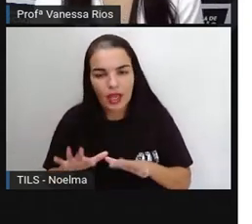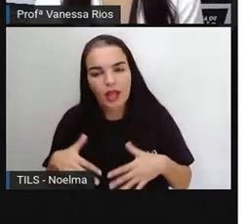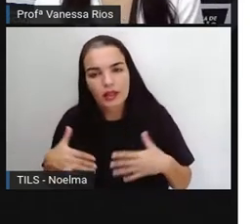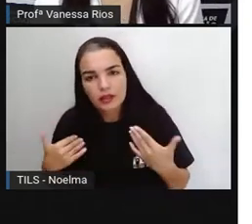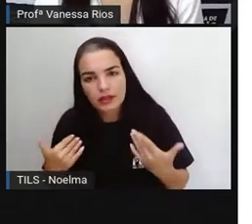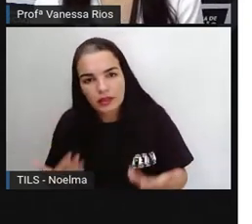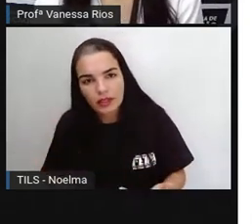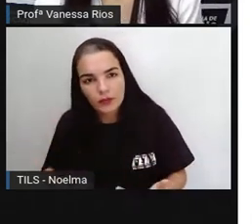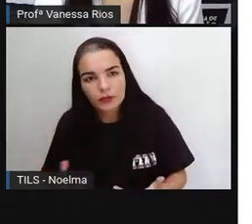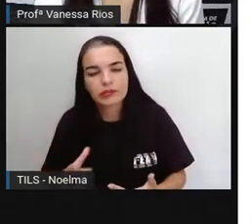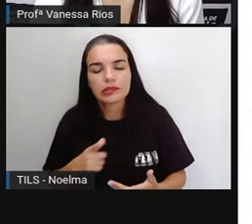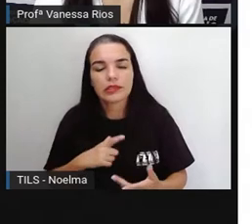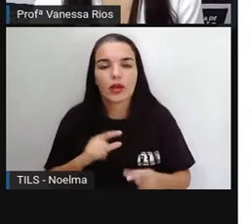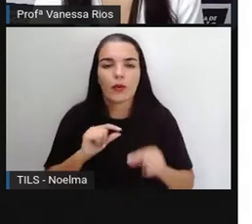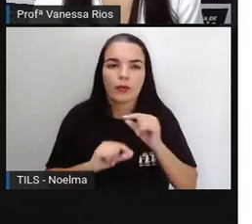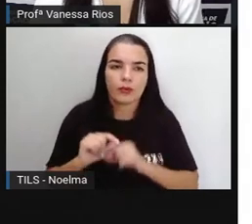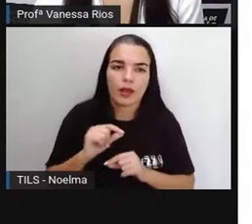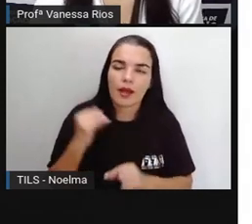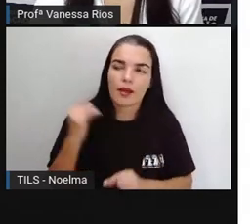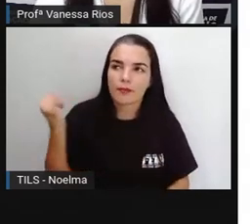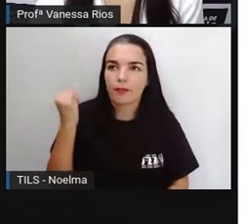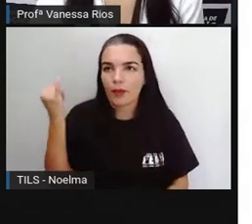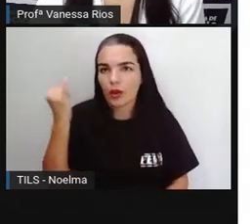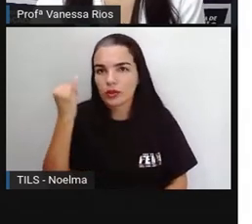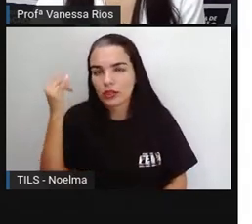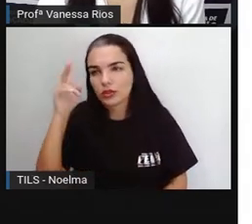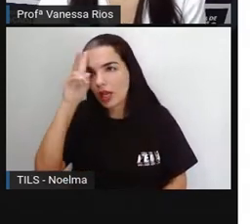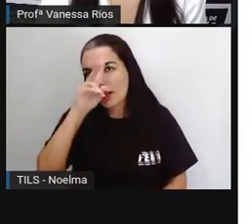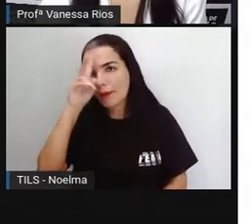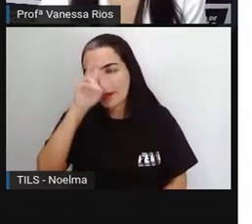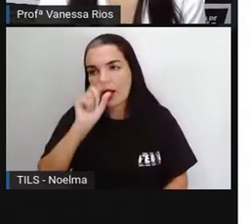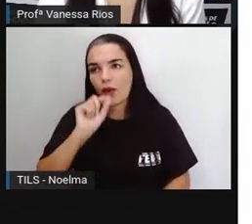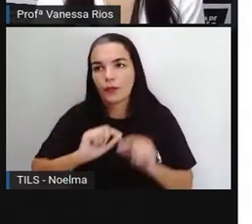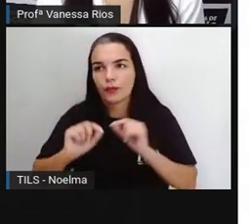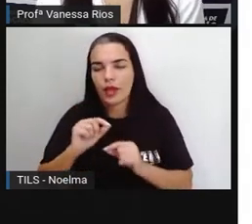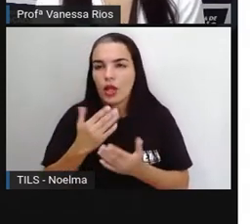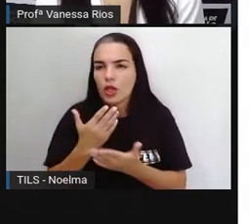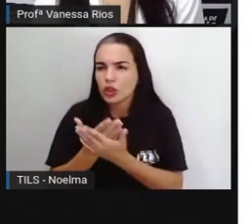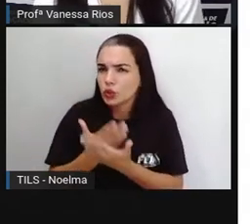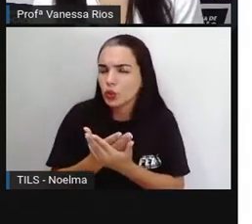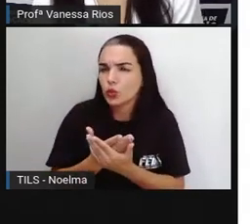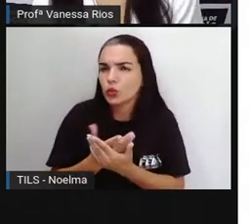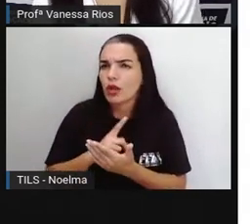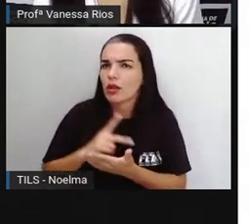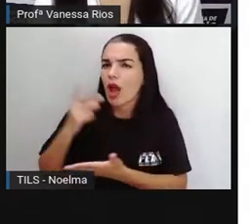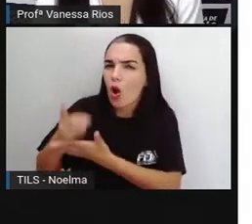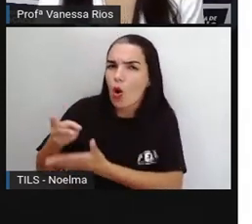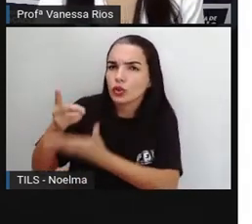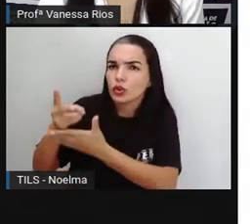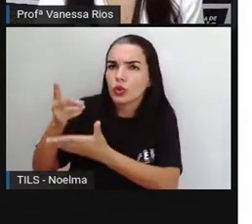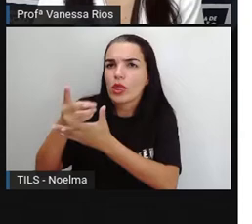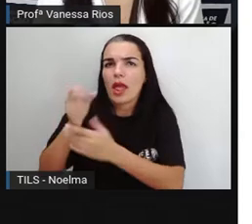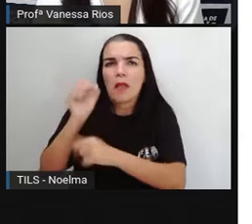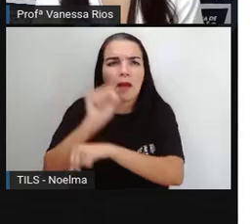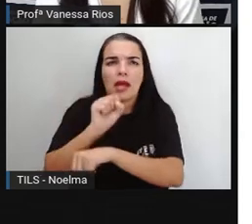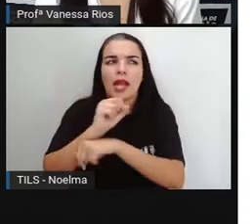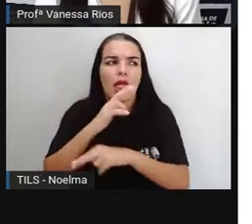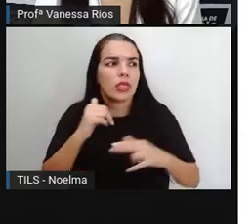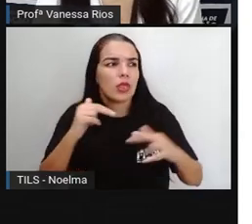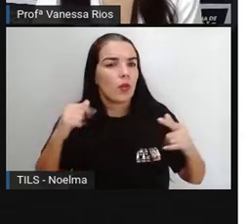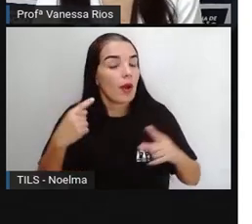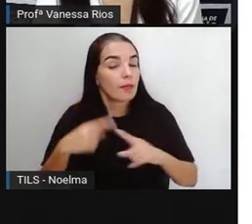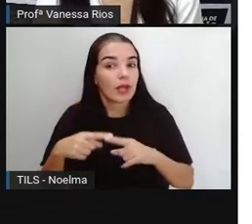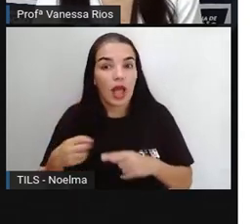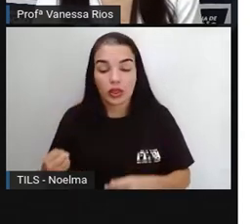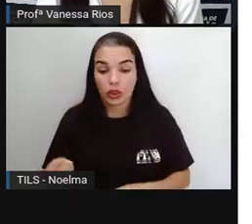através dos estudos, e é importante a gente lembrar que os estudos eles têm continuidade, né? Novas